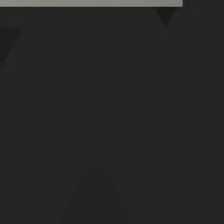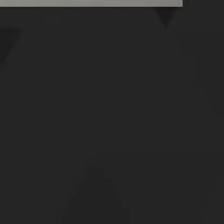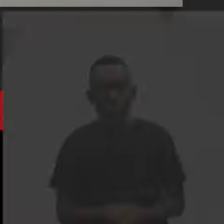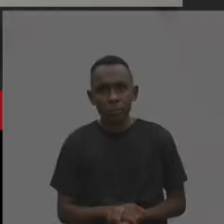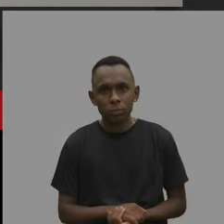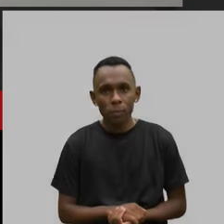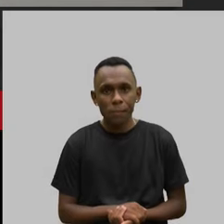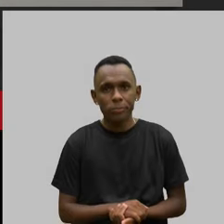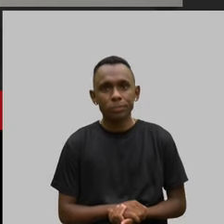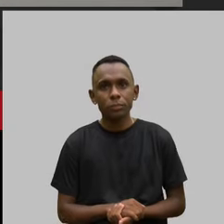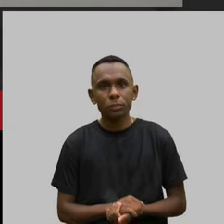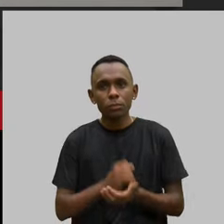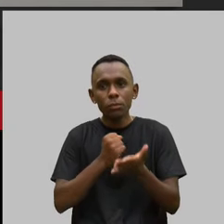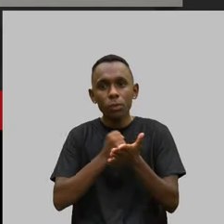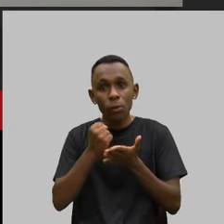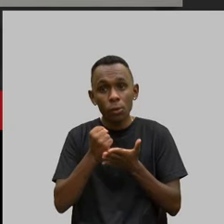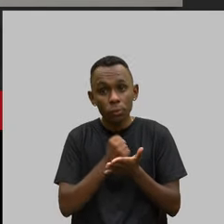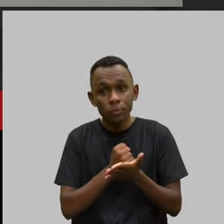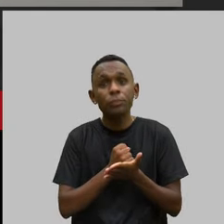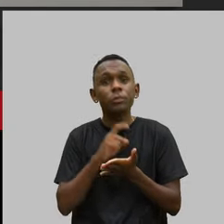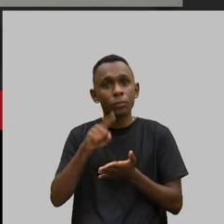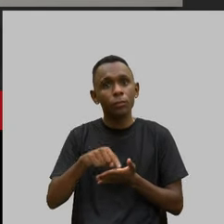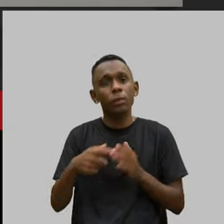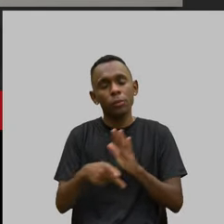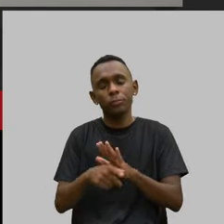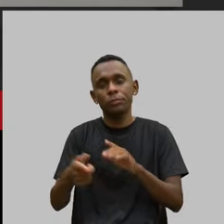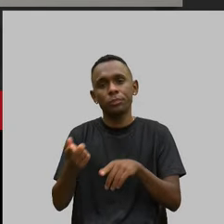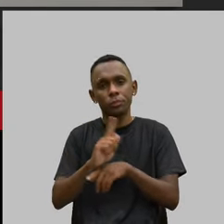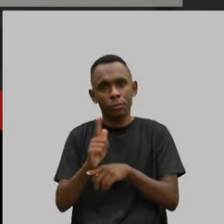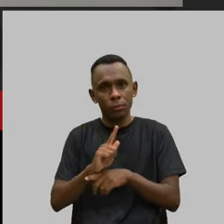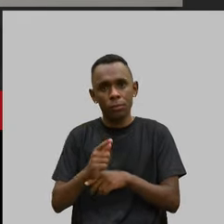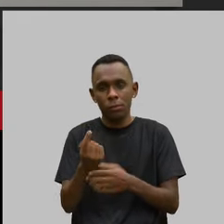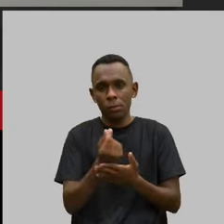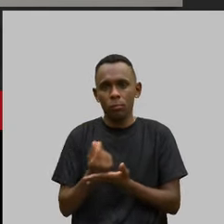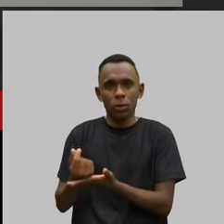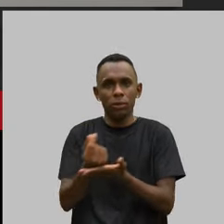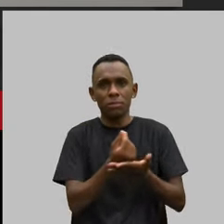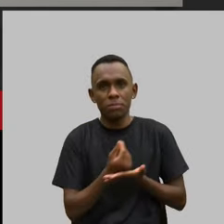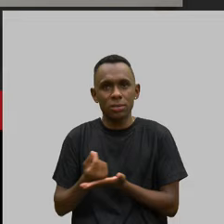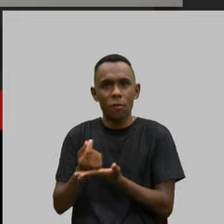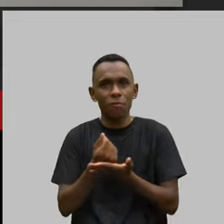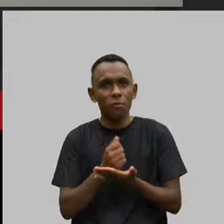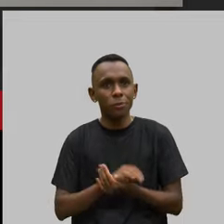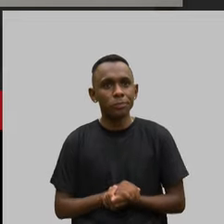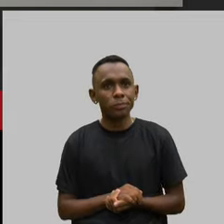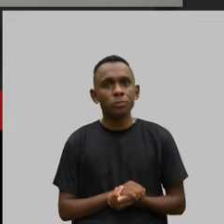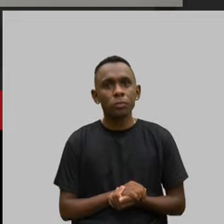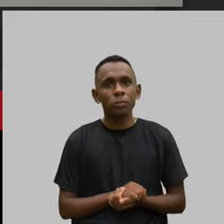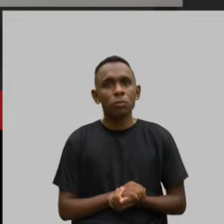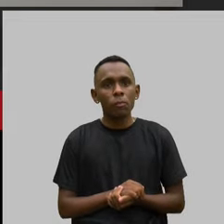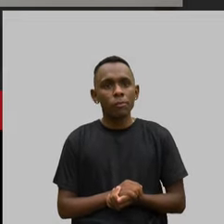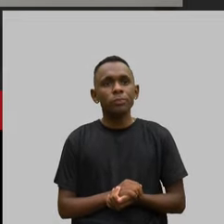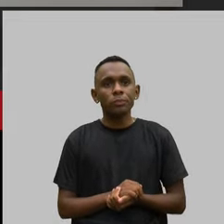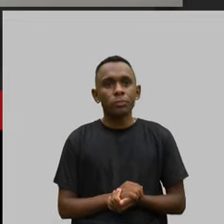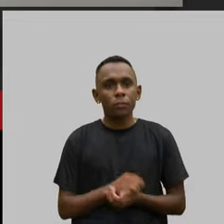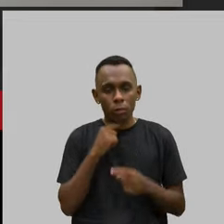contatos em dia isso vem através gestão financeira espero ter atendido aí a seu o seu